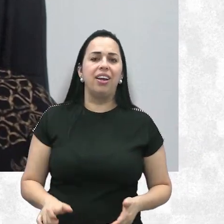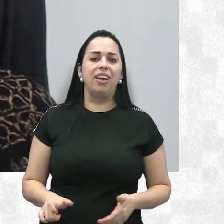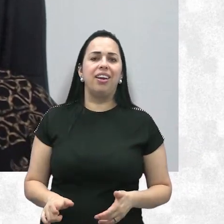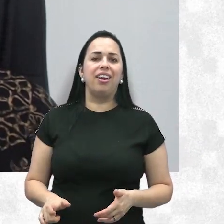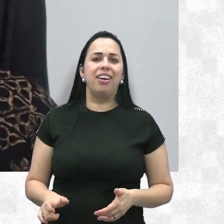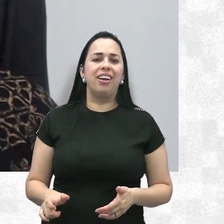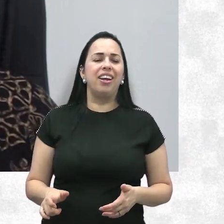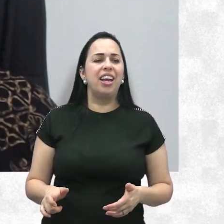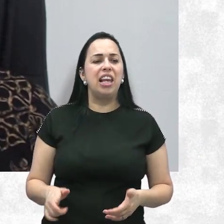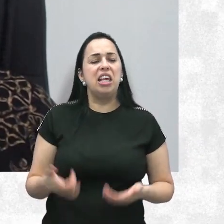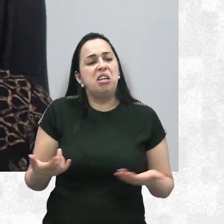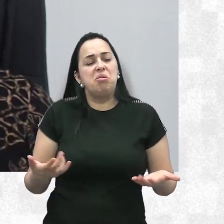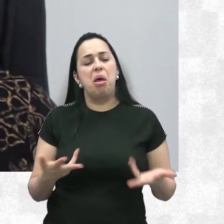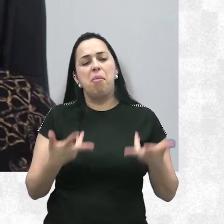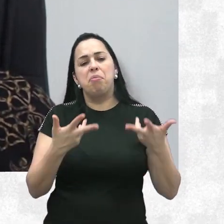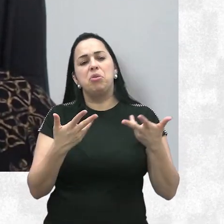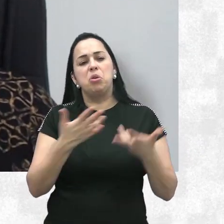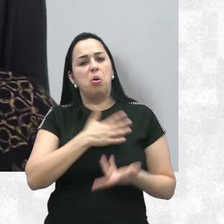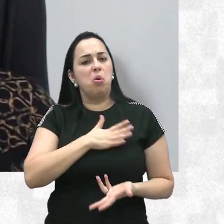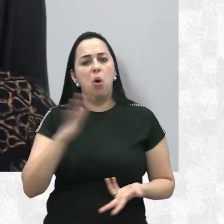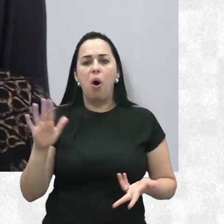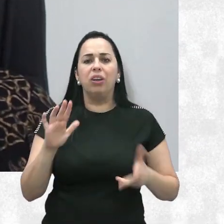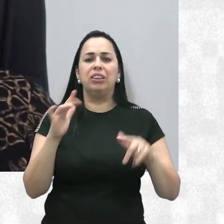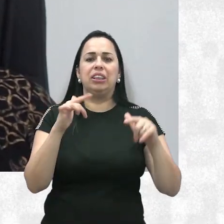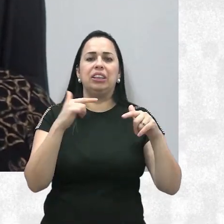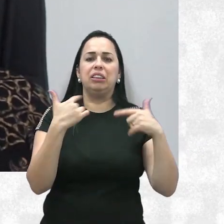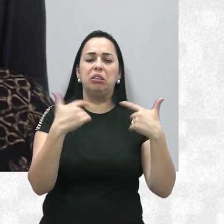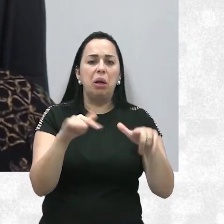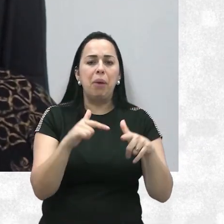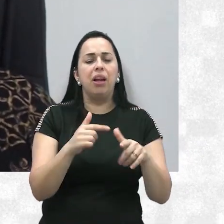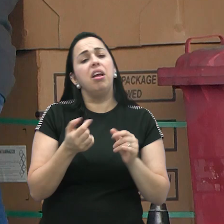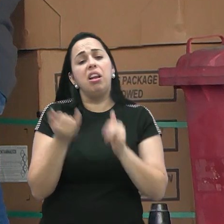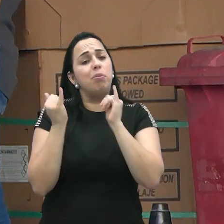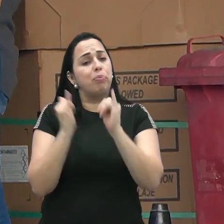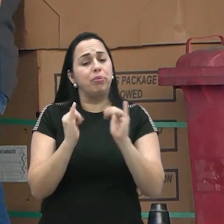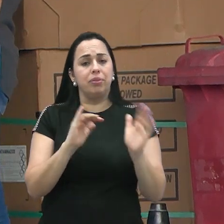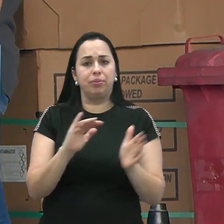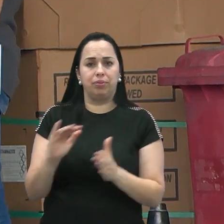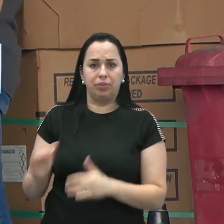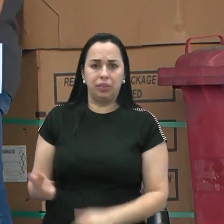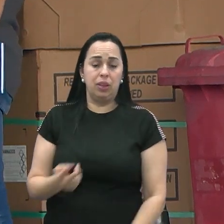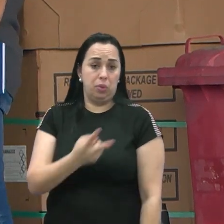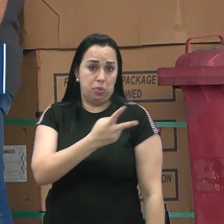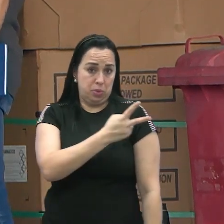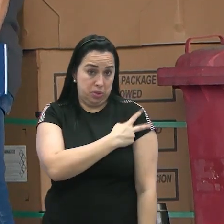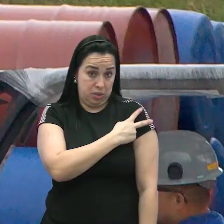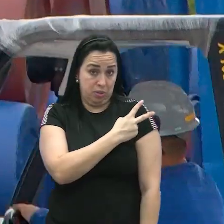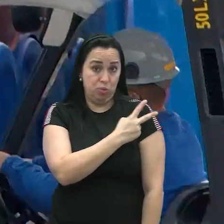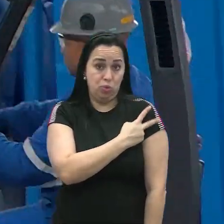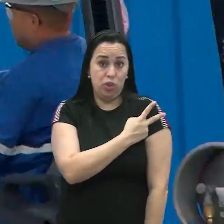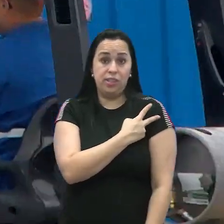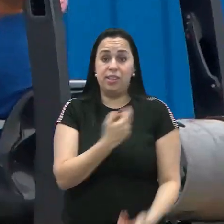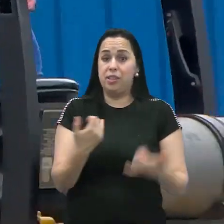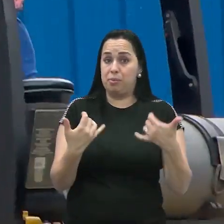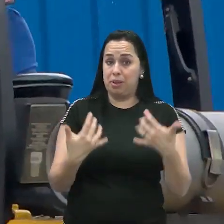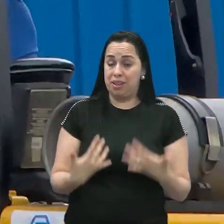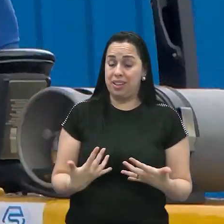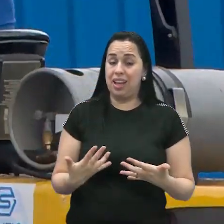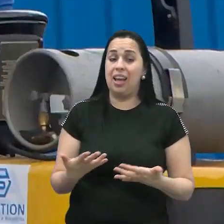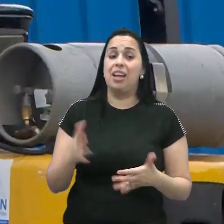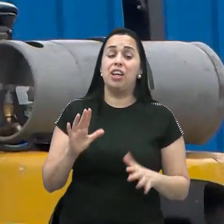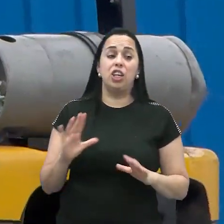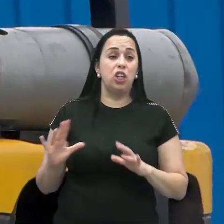manter empregado, né, e empregável era muito maior. Para os gestores, um desafio é manter todos